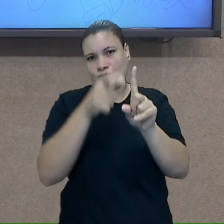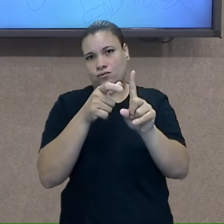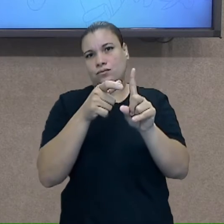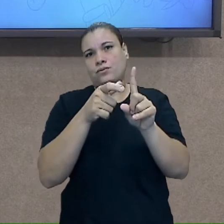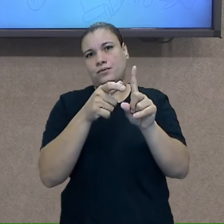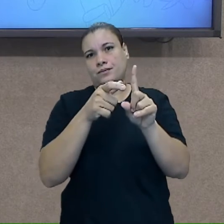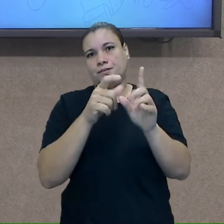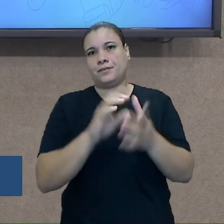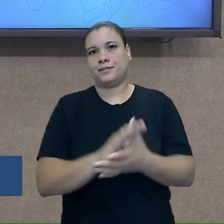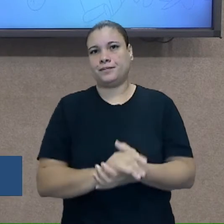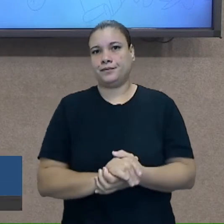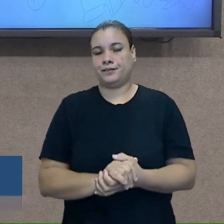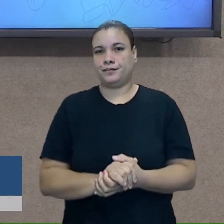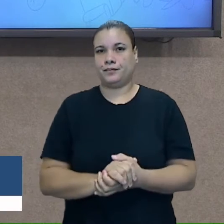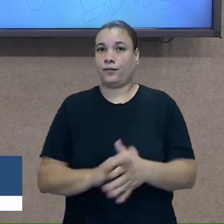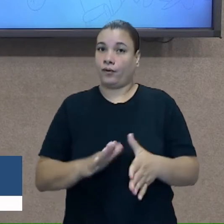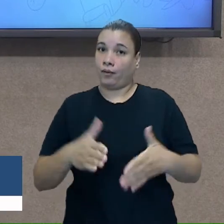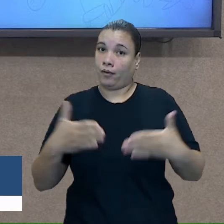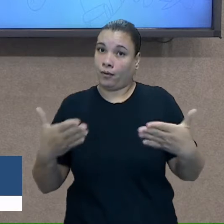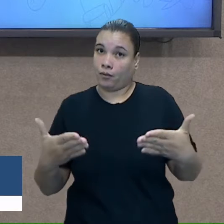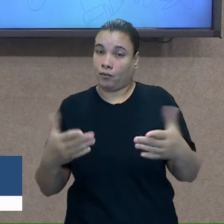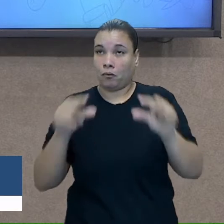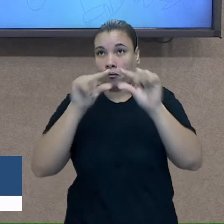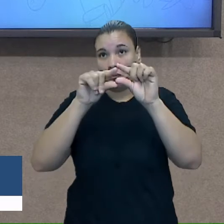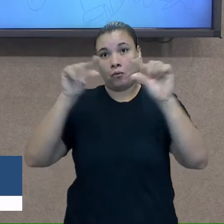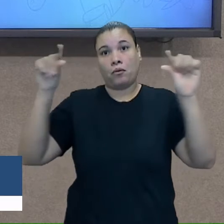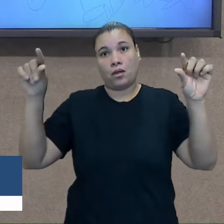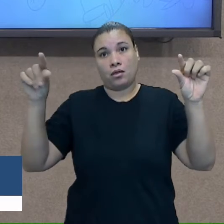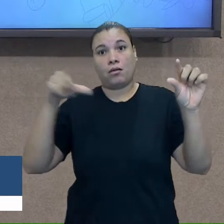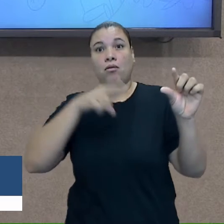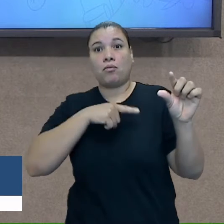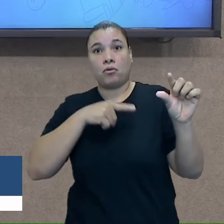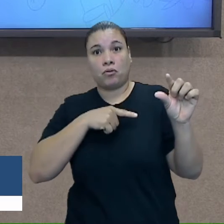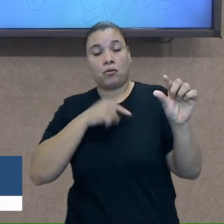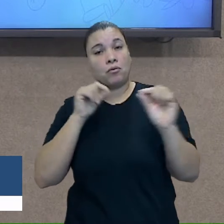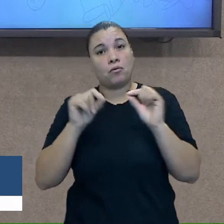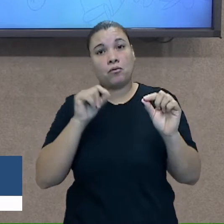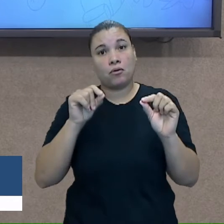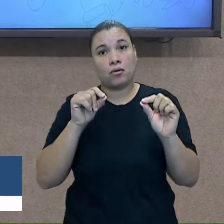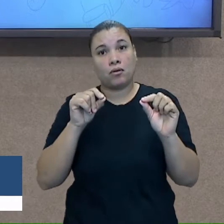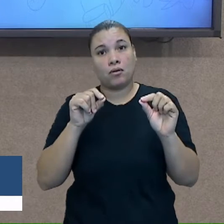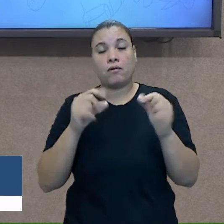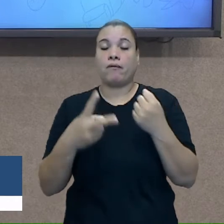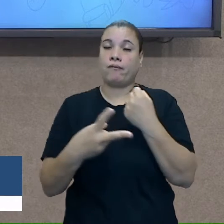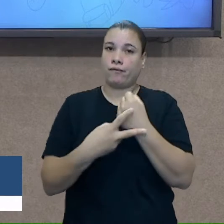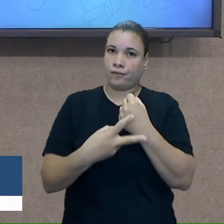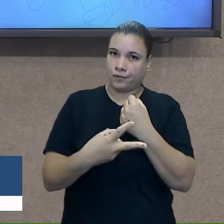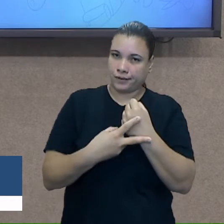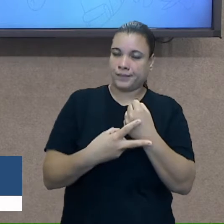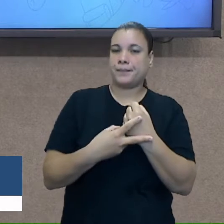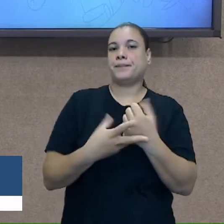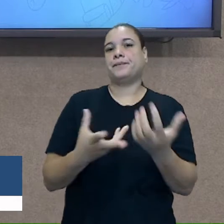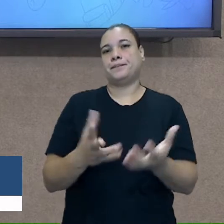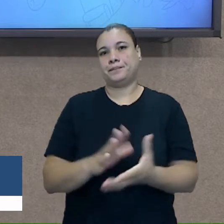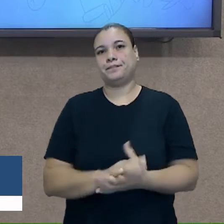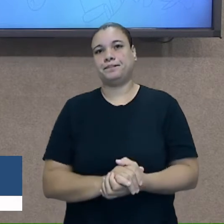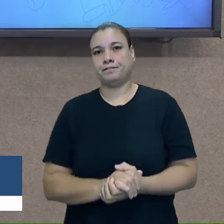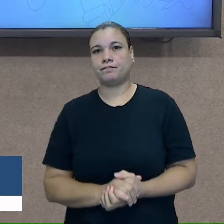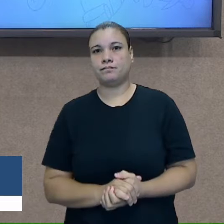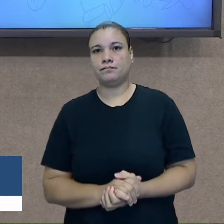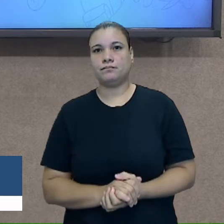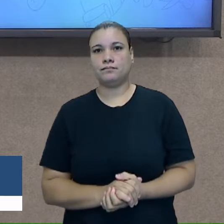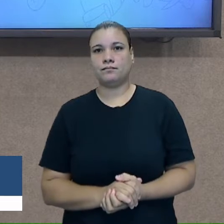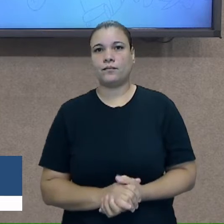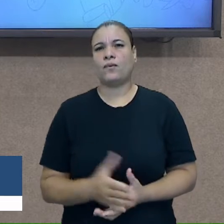predicado, eu tenho a oração. E toda vez que eu falo de oração, eu estou falando de verbo, não é mesmo? Então, temos